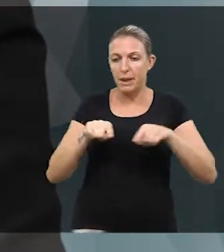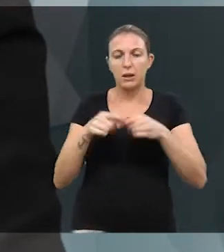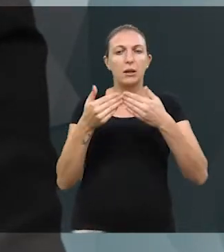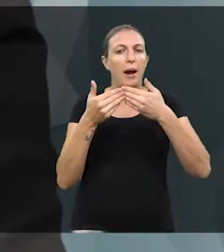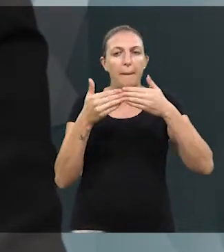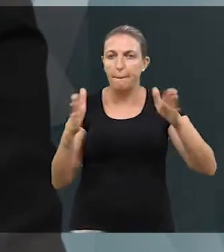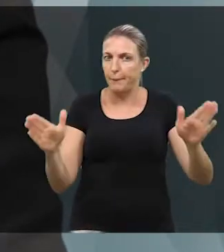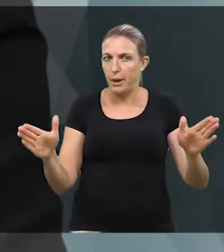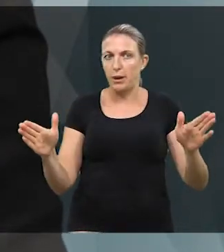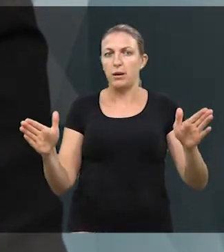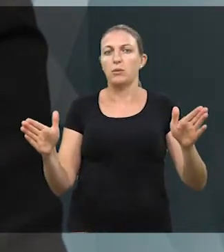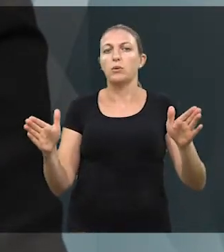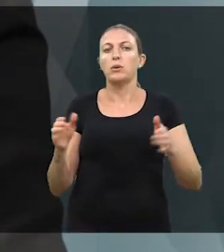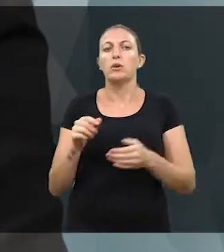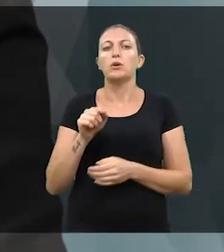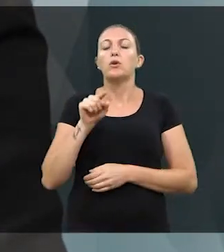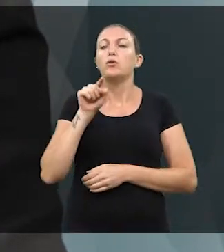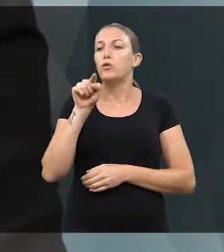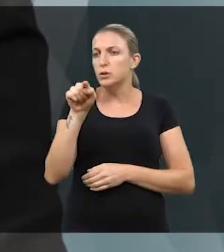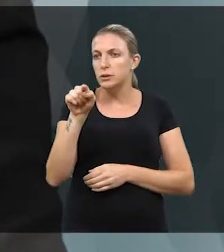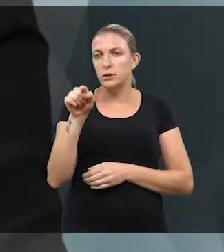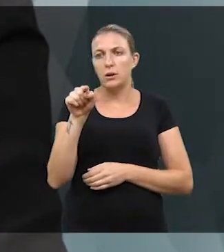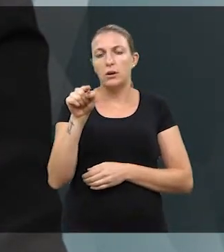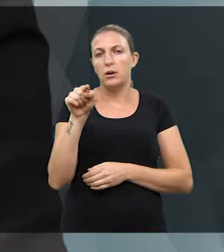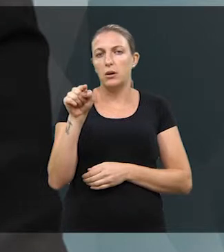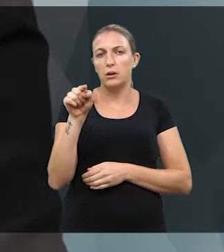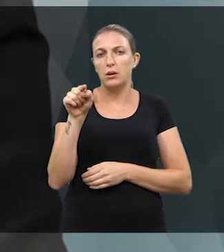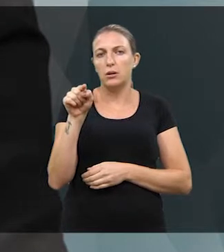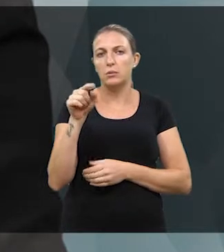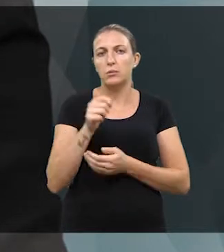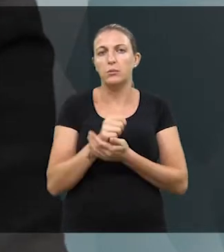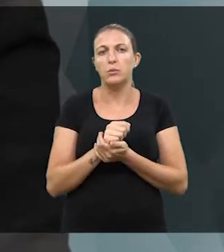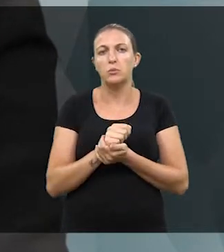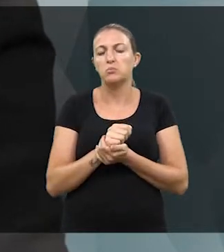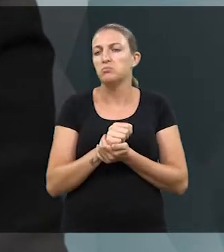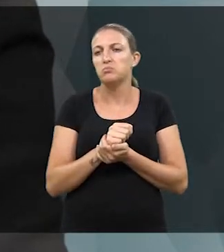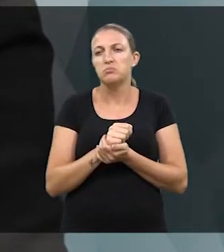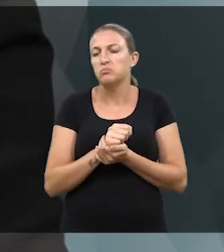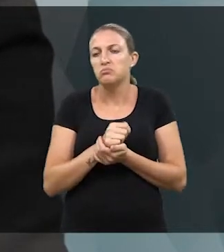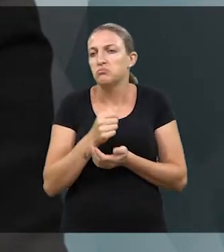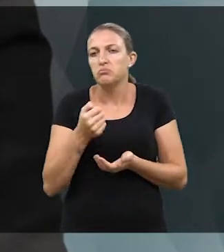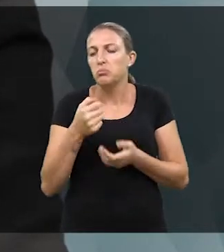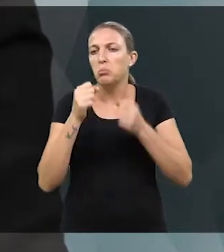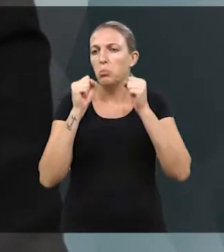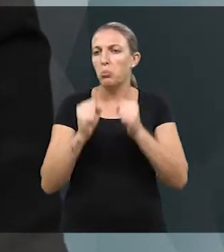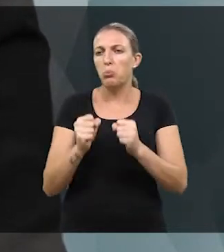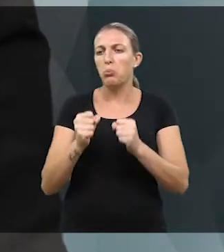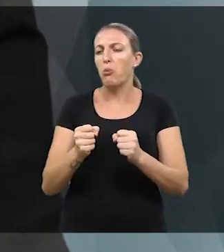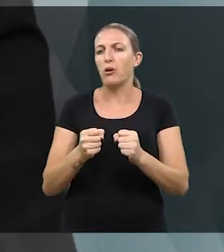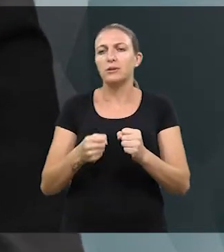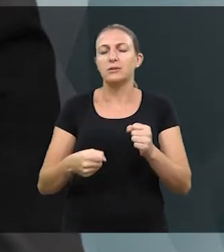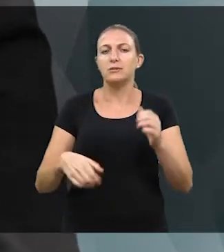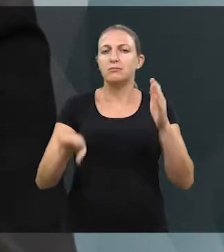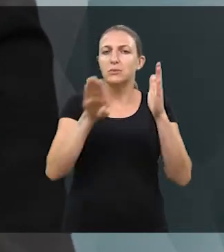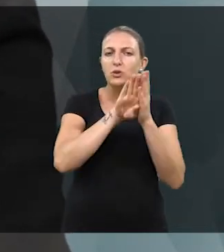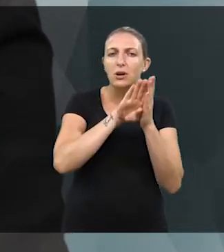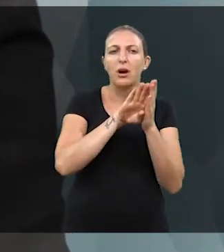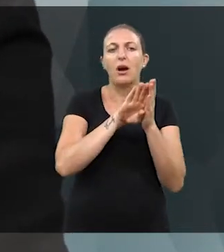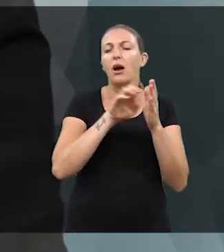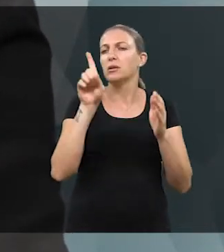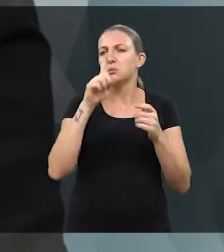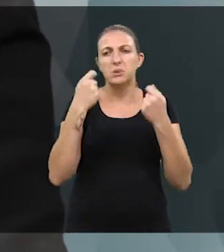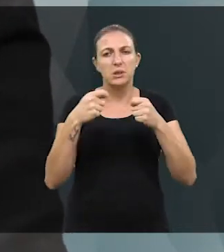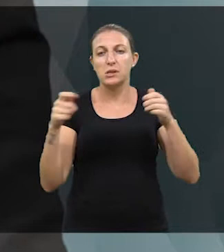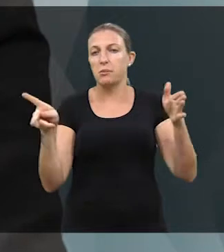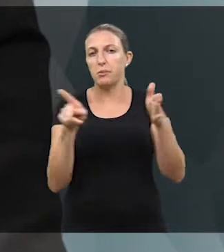portas abertas você não tem as cerimônias né o que tem que fazer um protocolo não